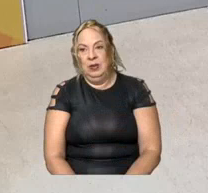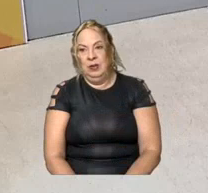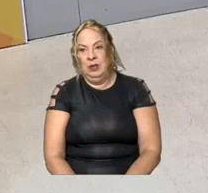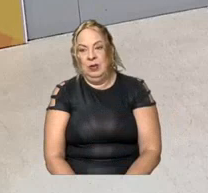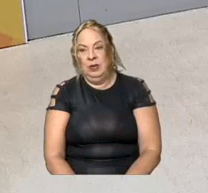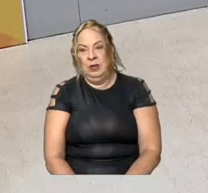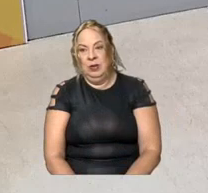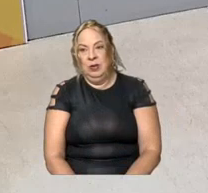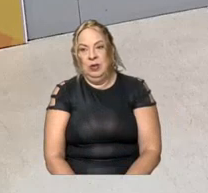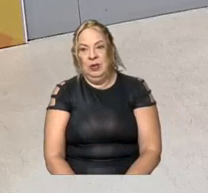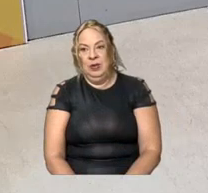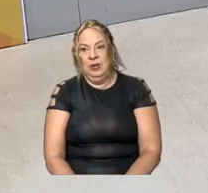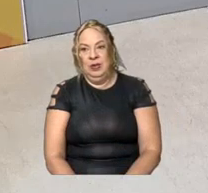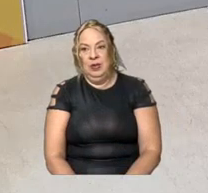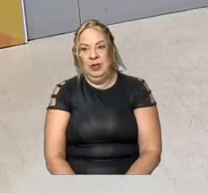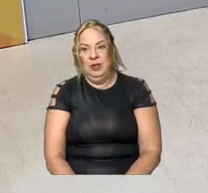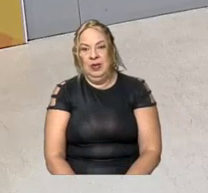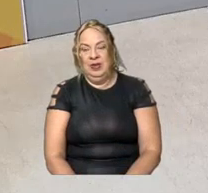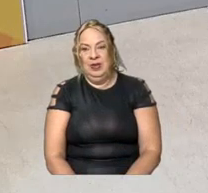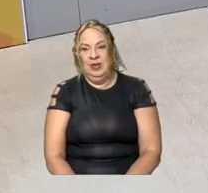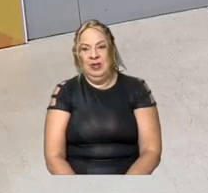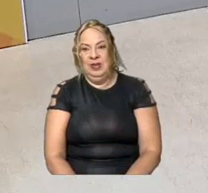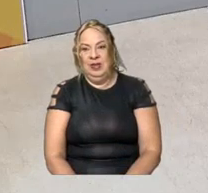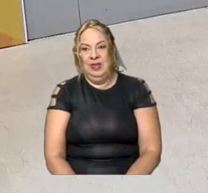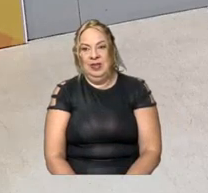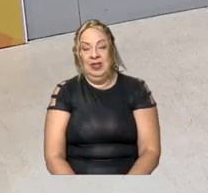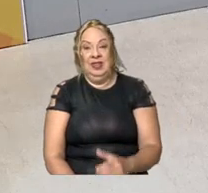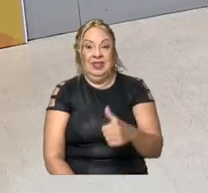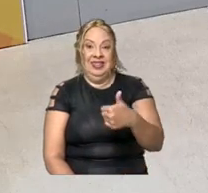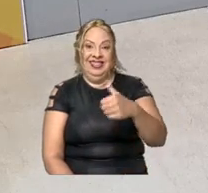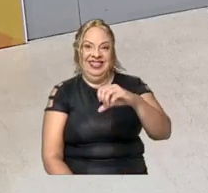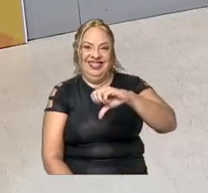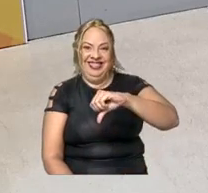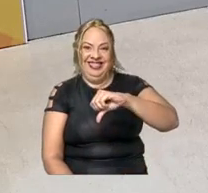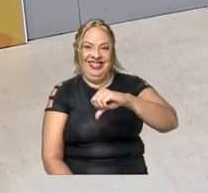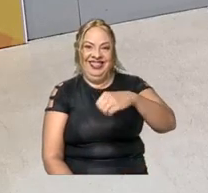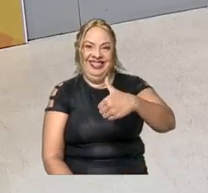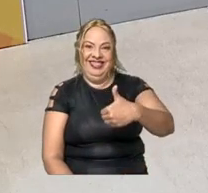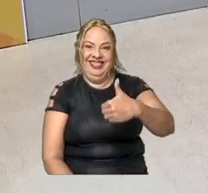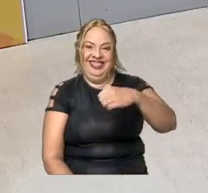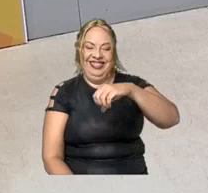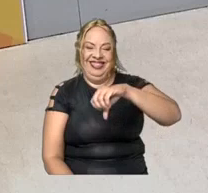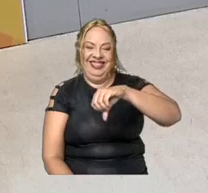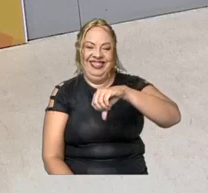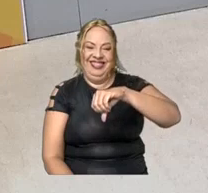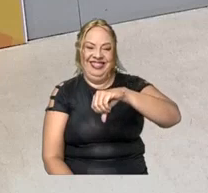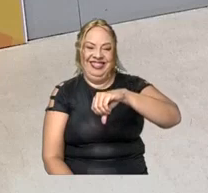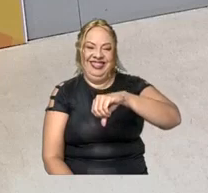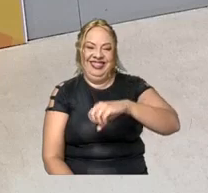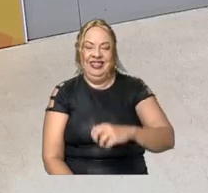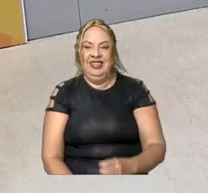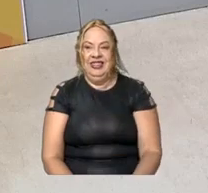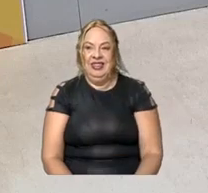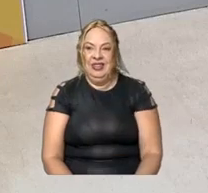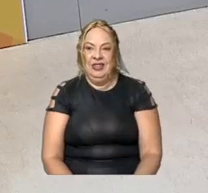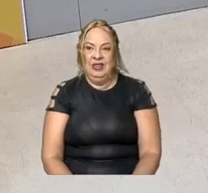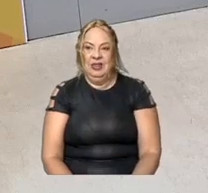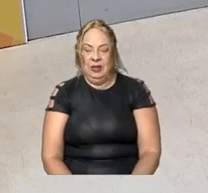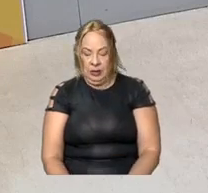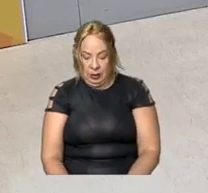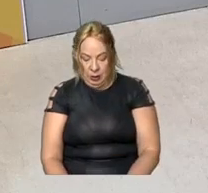marque número 9. E o 19, tem aí o 19? Tem? Então marca o